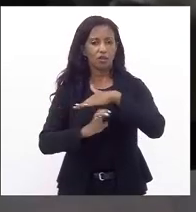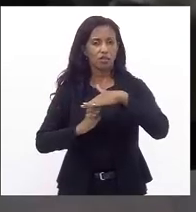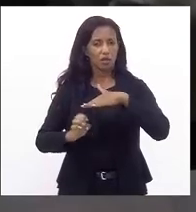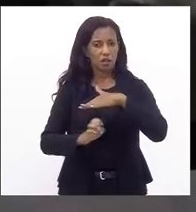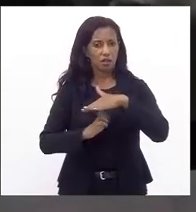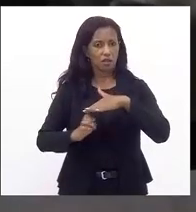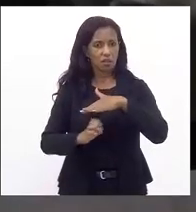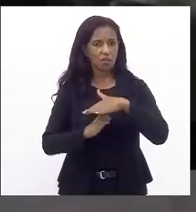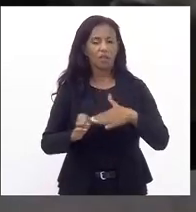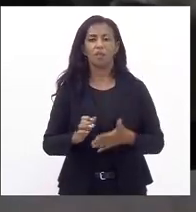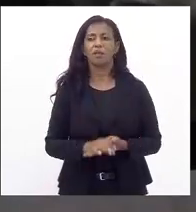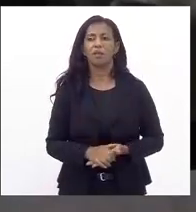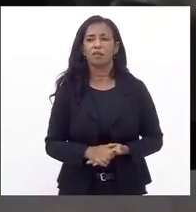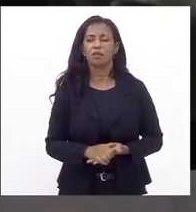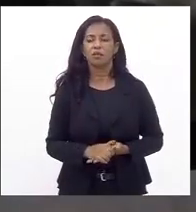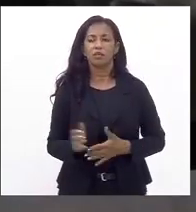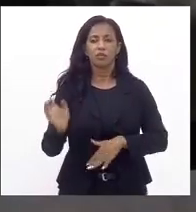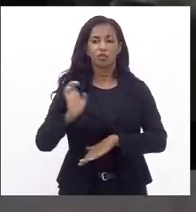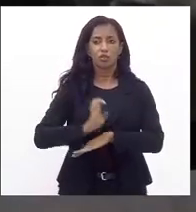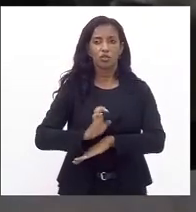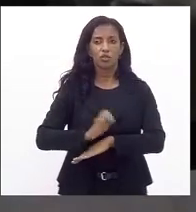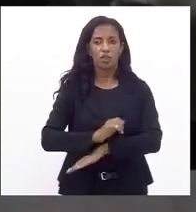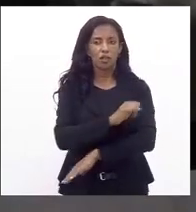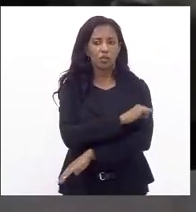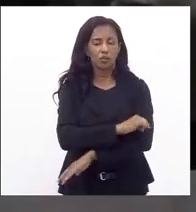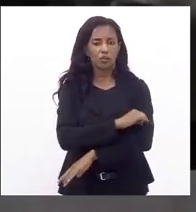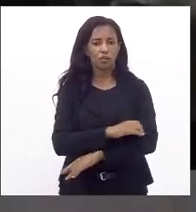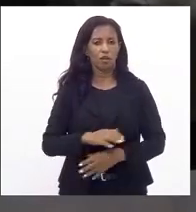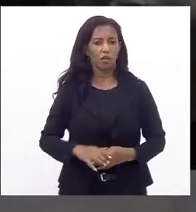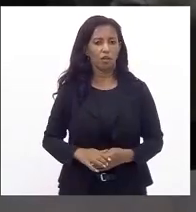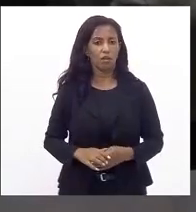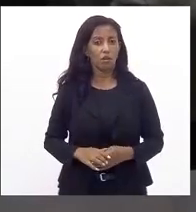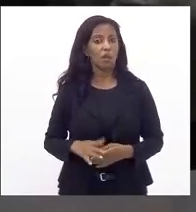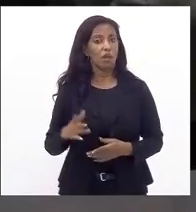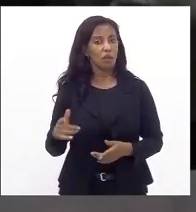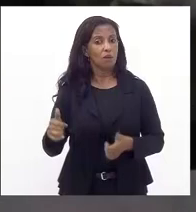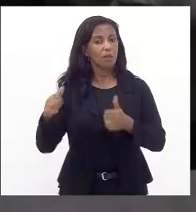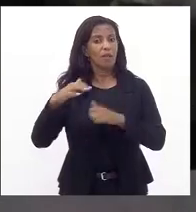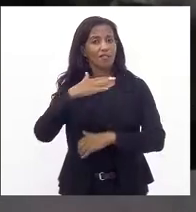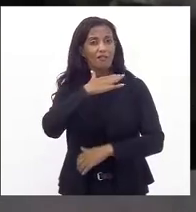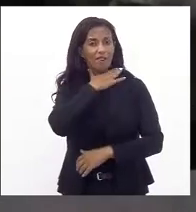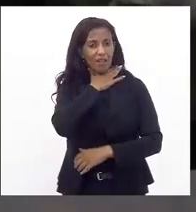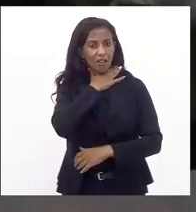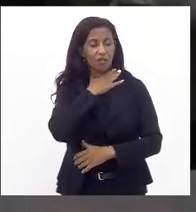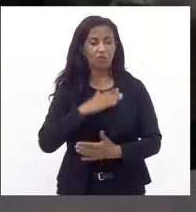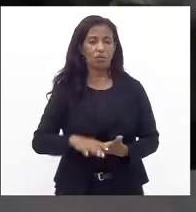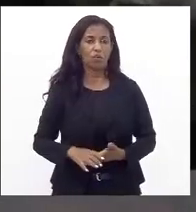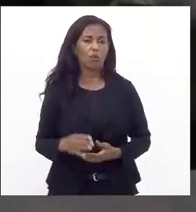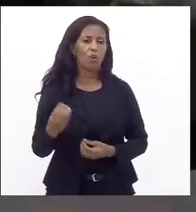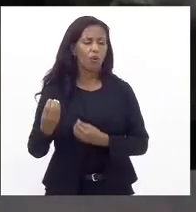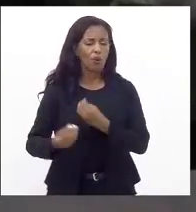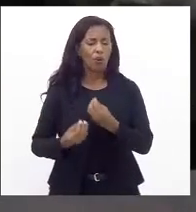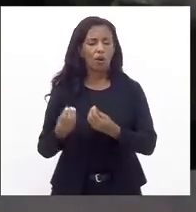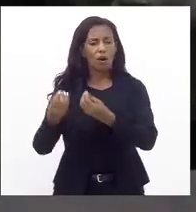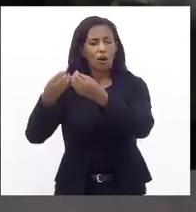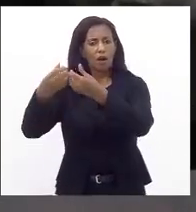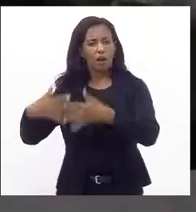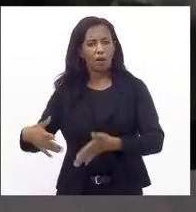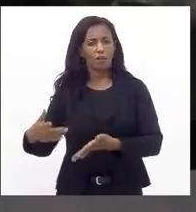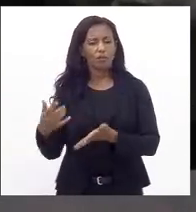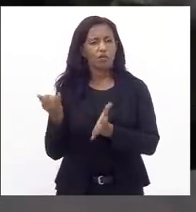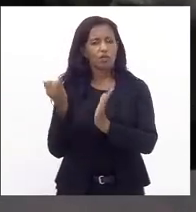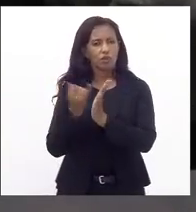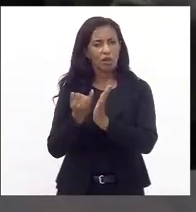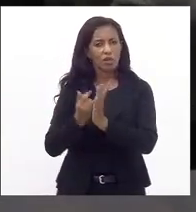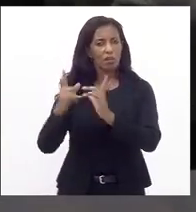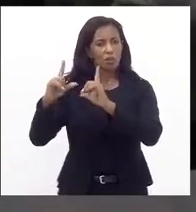empresas de ônibus do Estado do Rio de Janeiro vindo à falência isso porque como se não bastasse a queda de receita